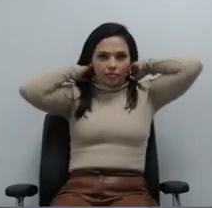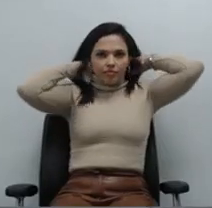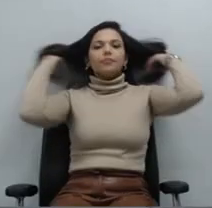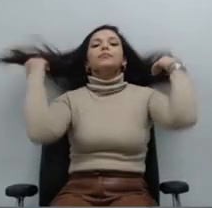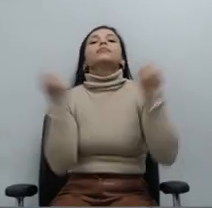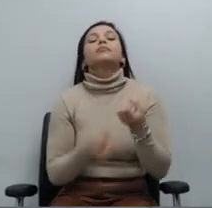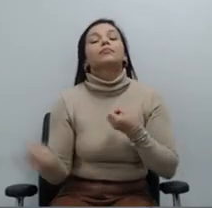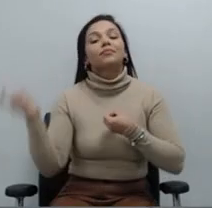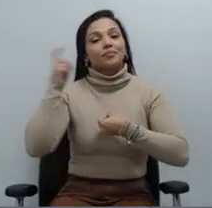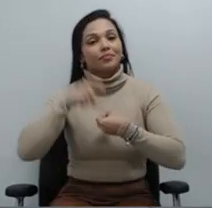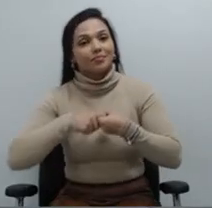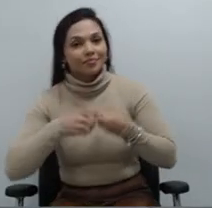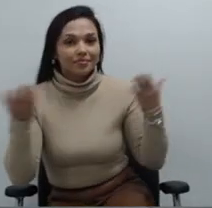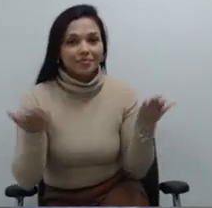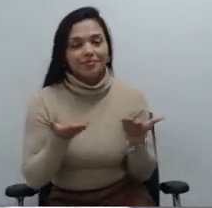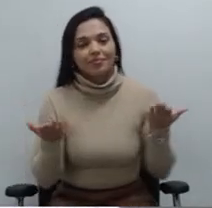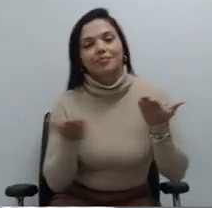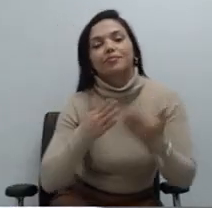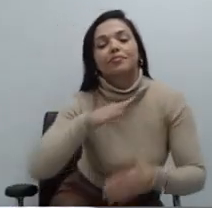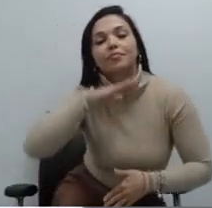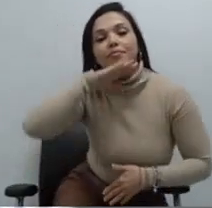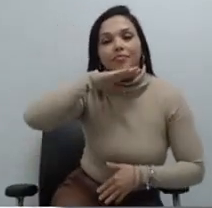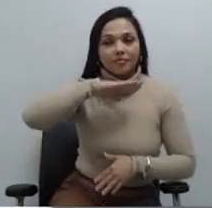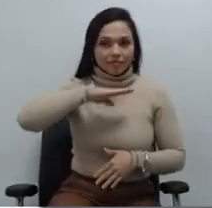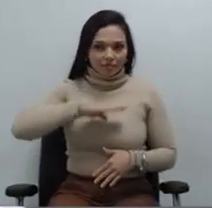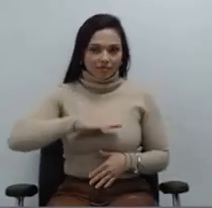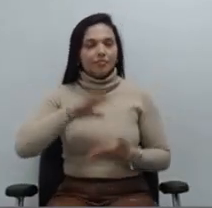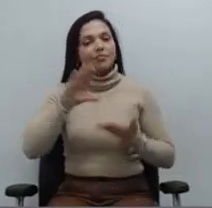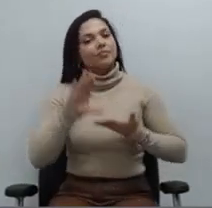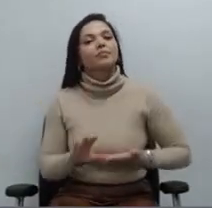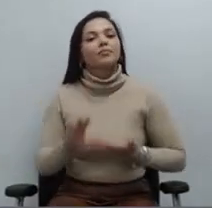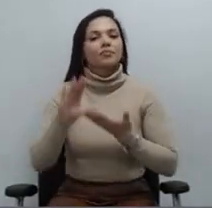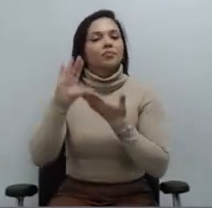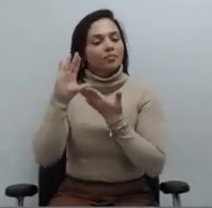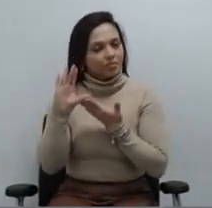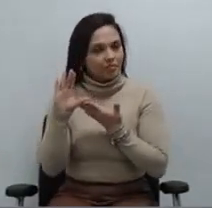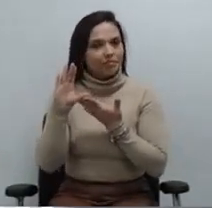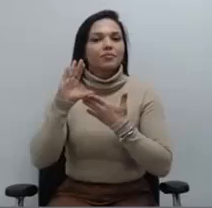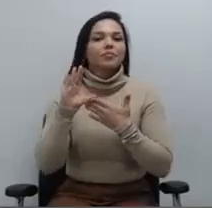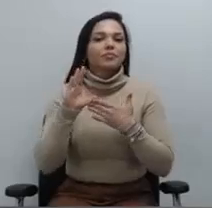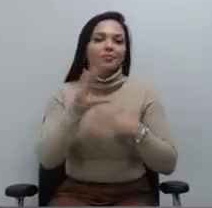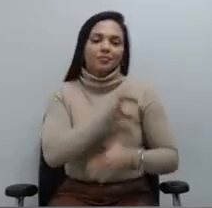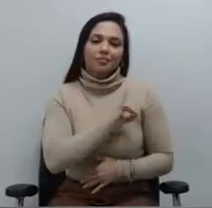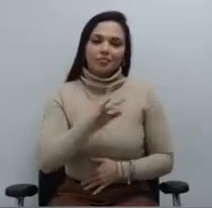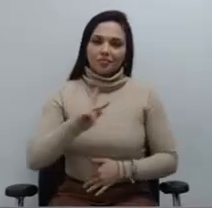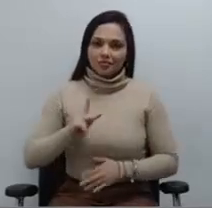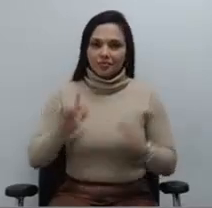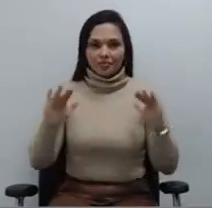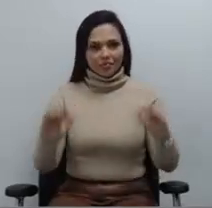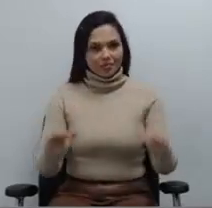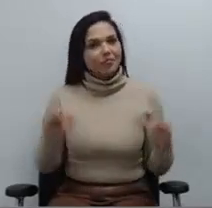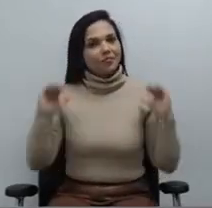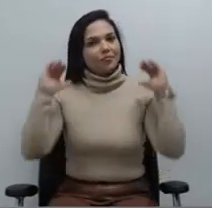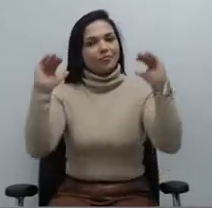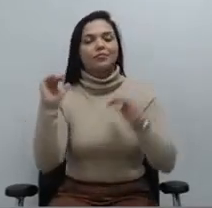Retornamos à segunda parte da sessão ordinária do Conselho Superior da Defensoria Pública do Estado de São Paulo, de número